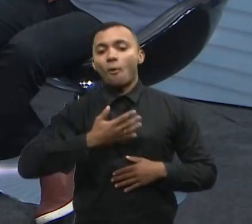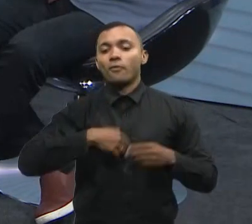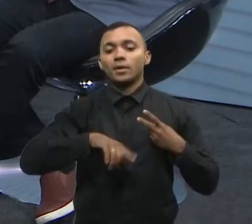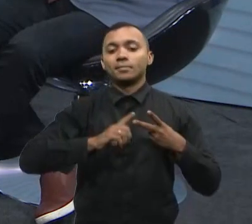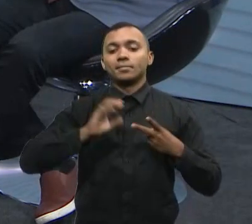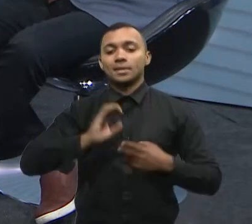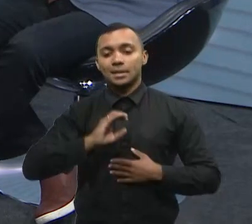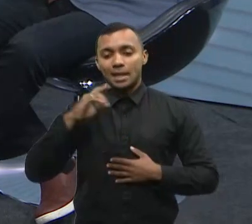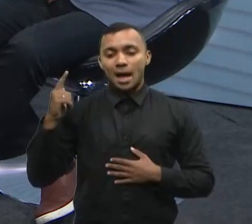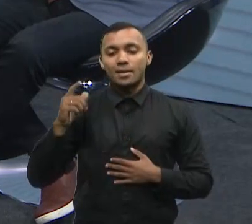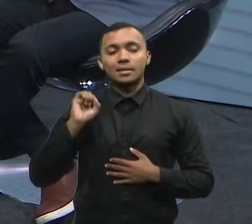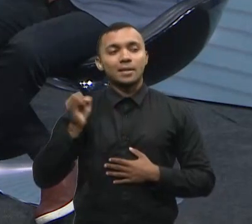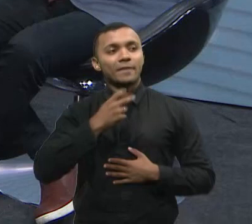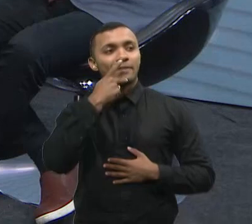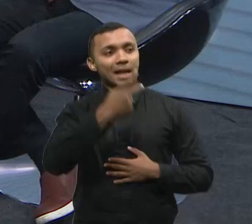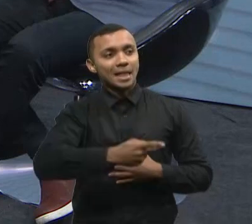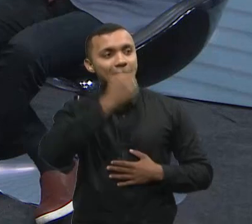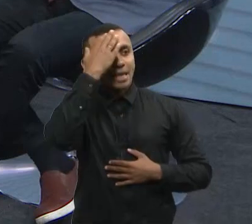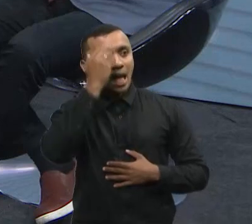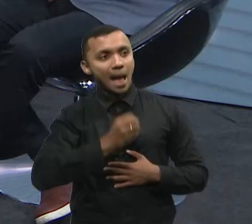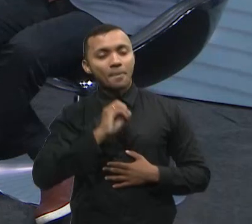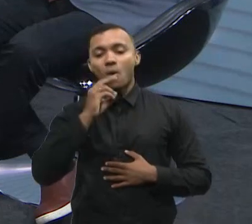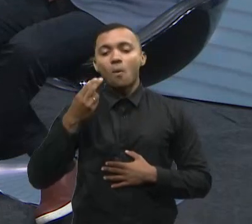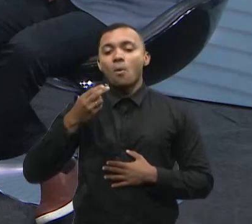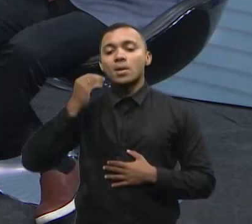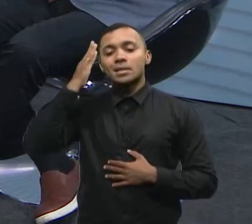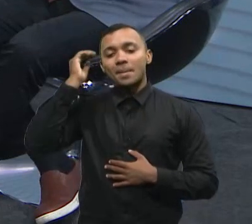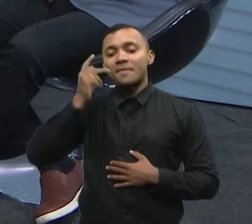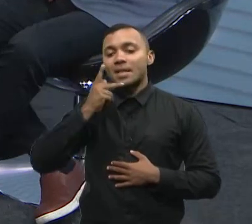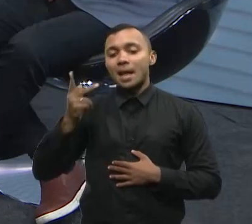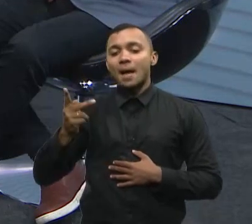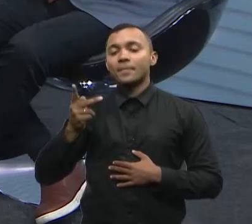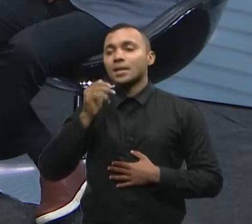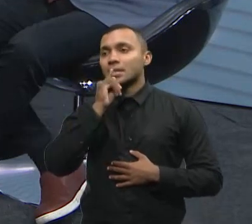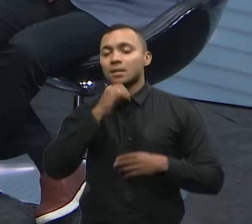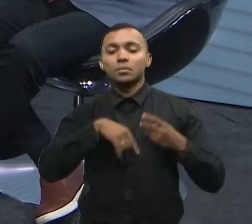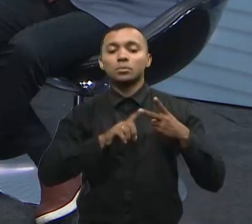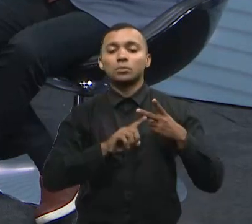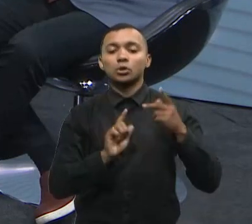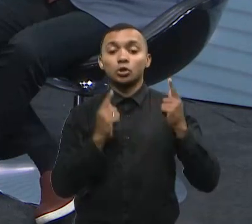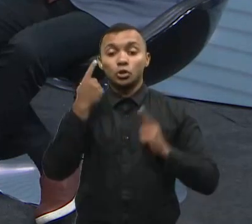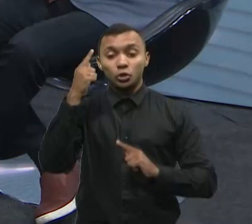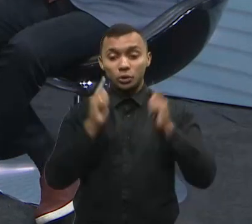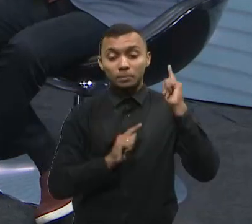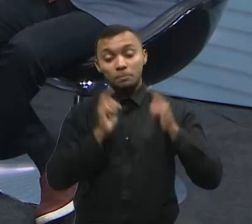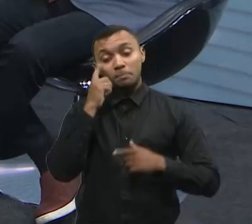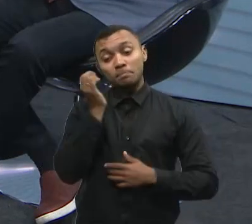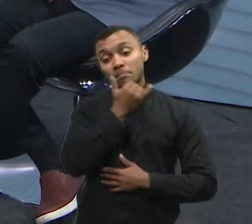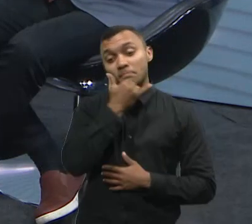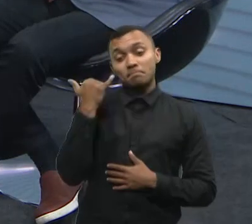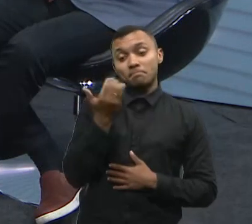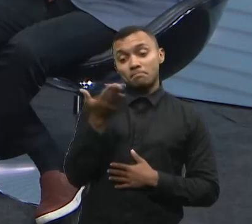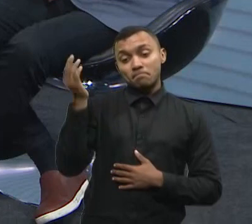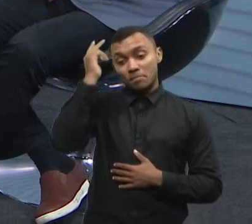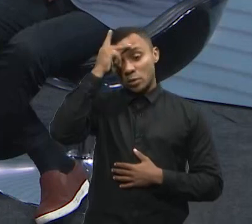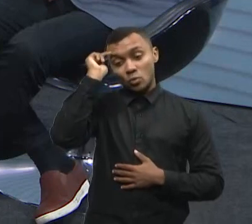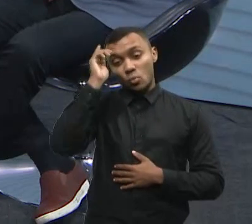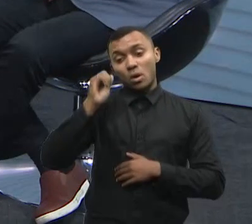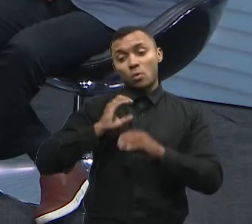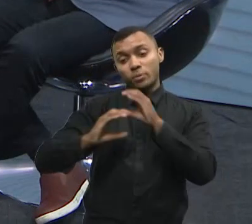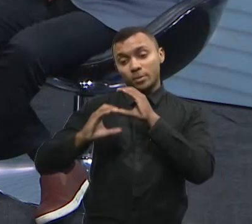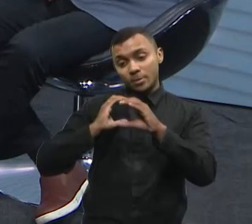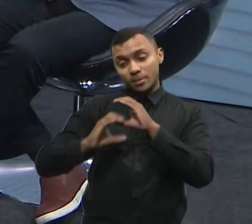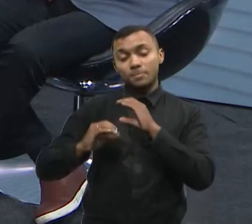a característica de uma comunicação não verbal, gestos, ou seja, o quanto a outra pessoa me entende numa interação.